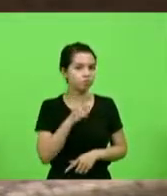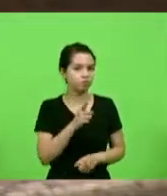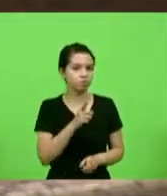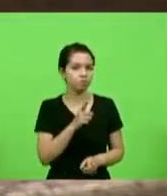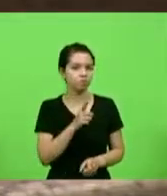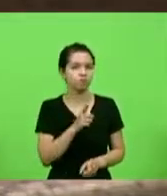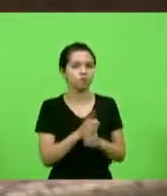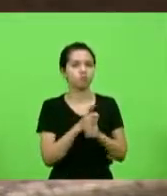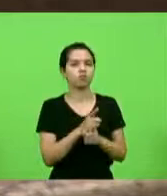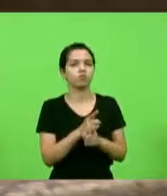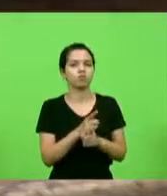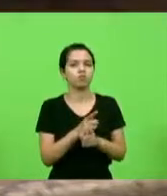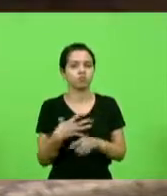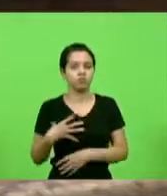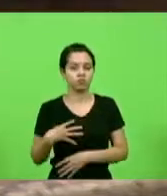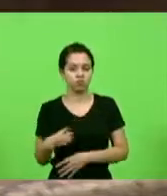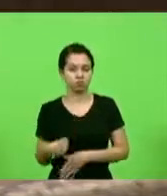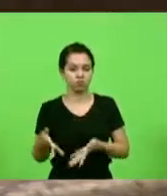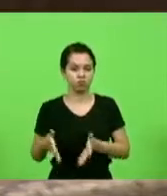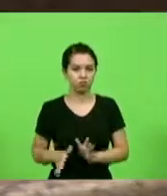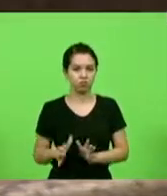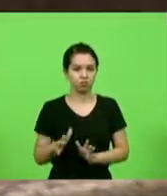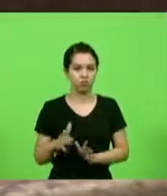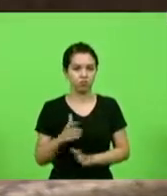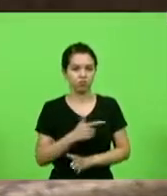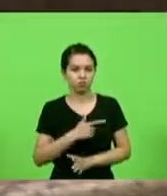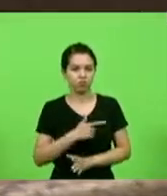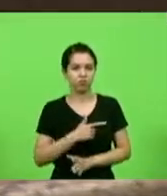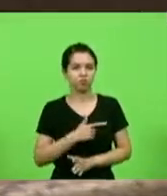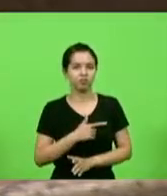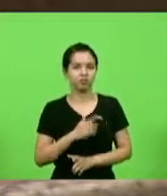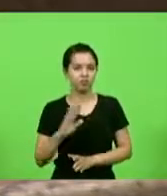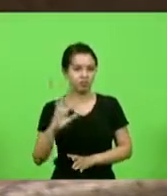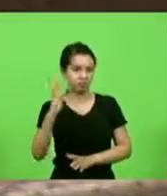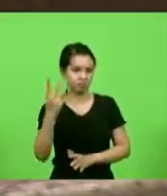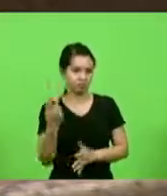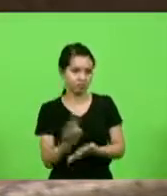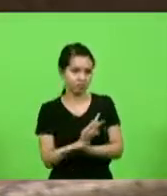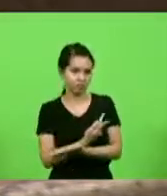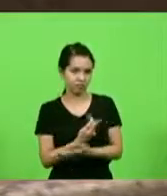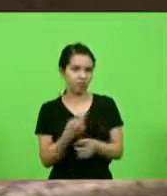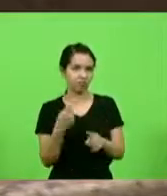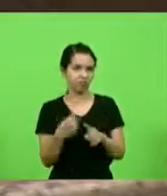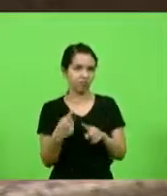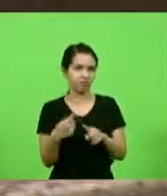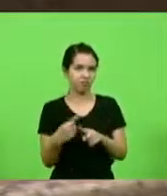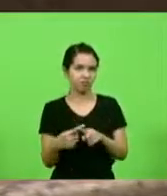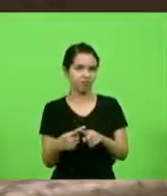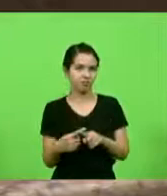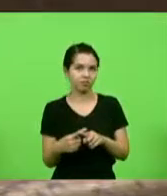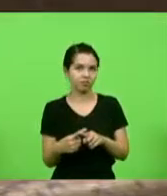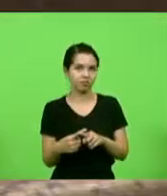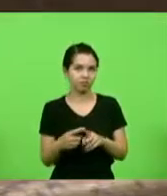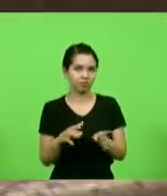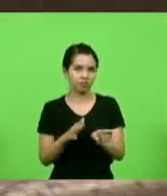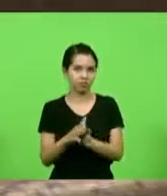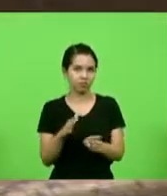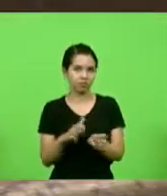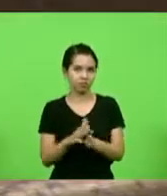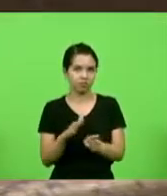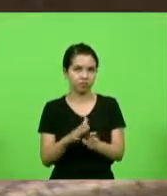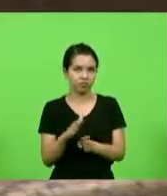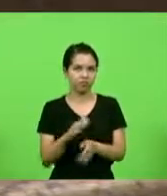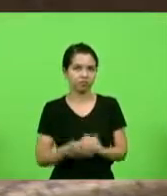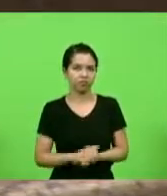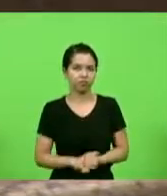quando o filho nasce feio, quando a coisa dá errado, quando algo não acontece, porque tudo são conselhos.